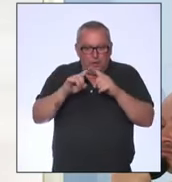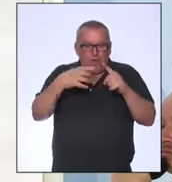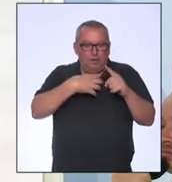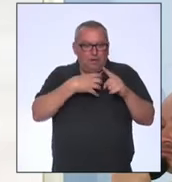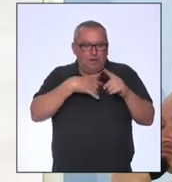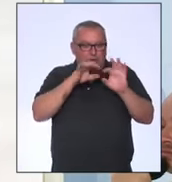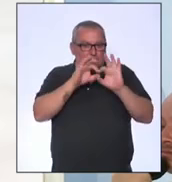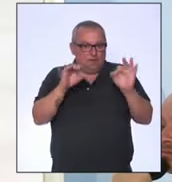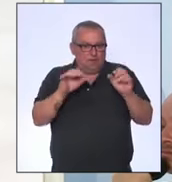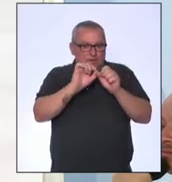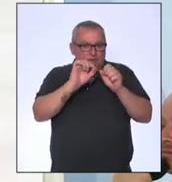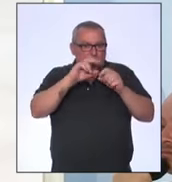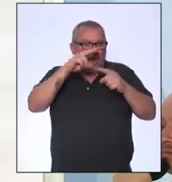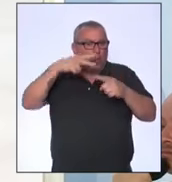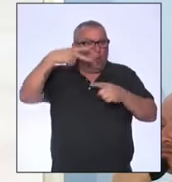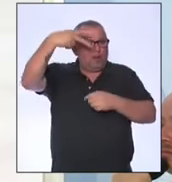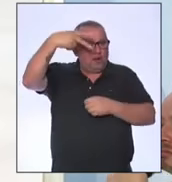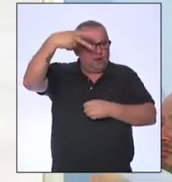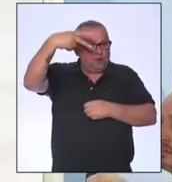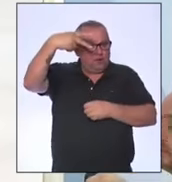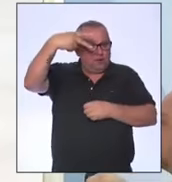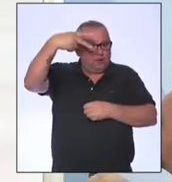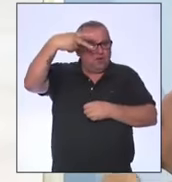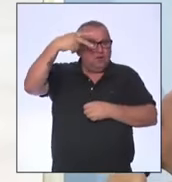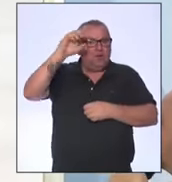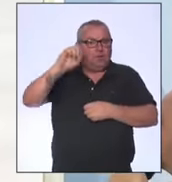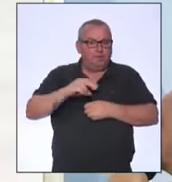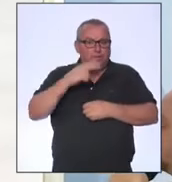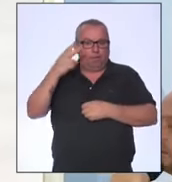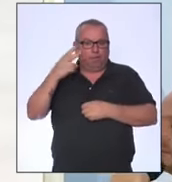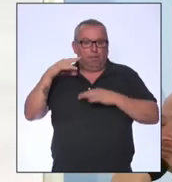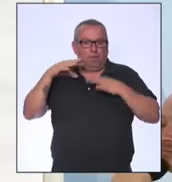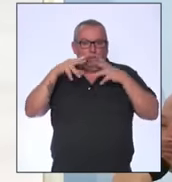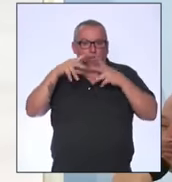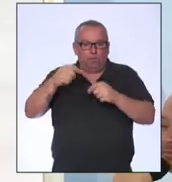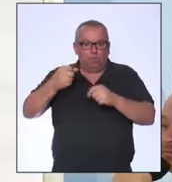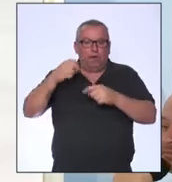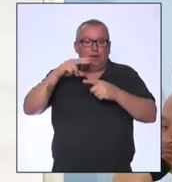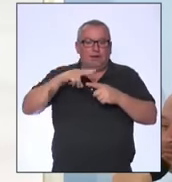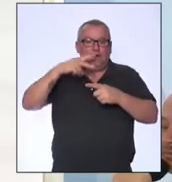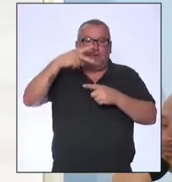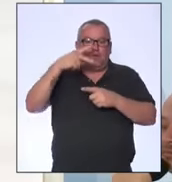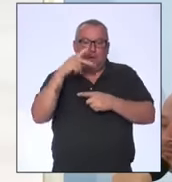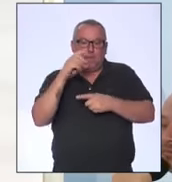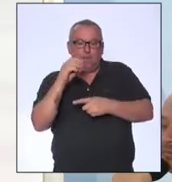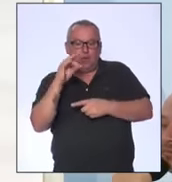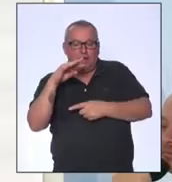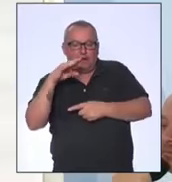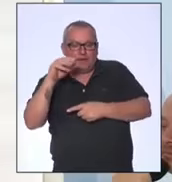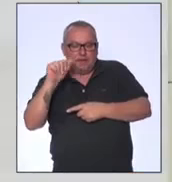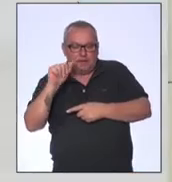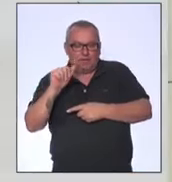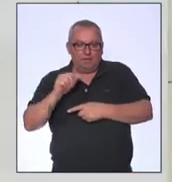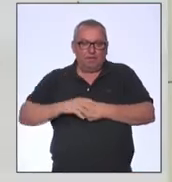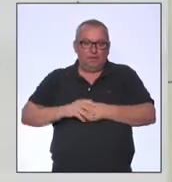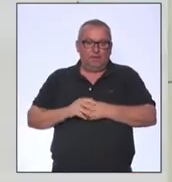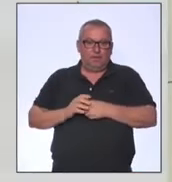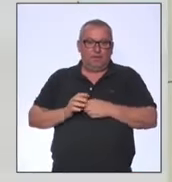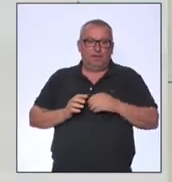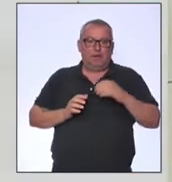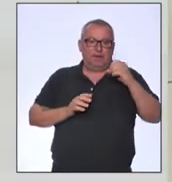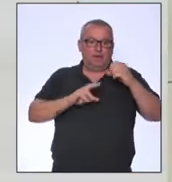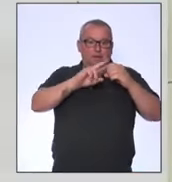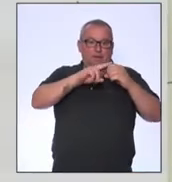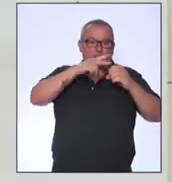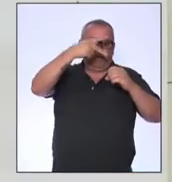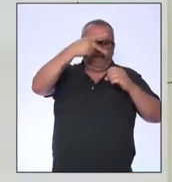resolver é elevando todos esses números ao quadrado, ou então elevando todos esses números à segunda potência. Vamos comigo. Zero ao quadrado